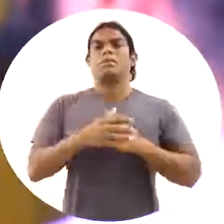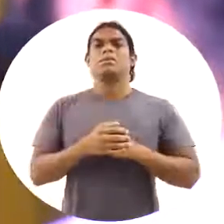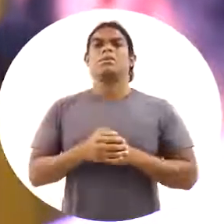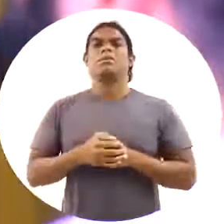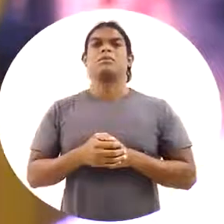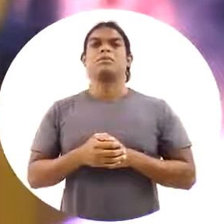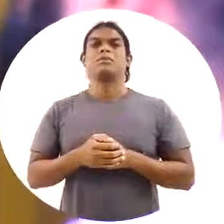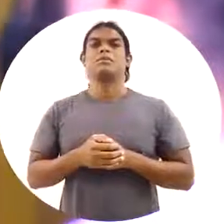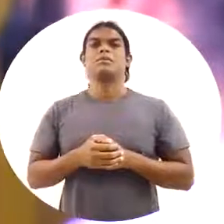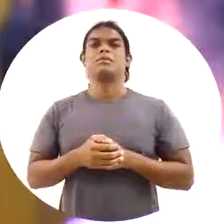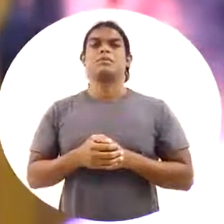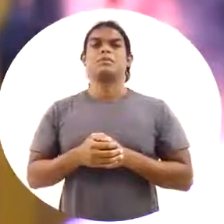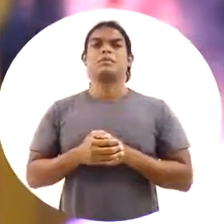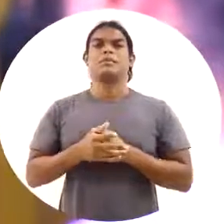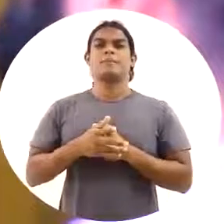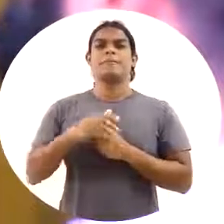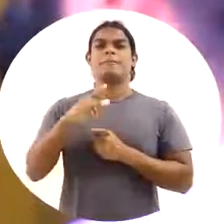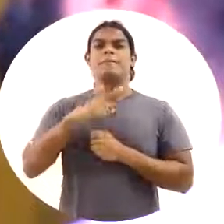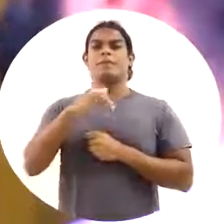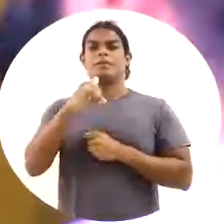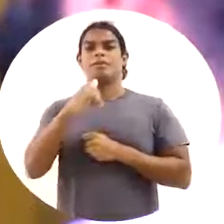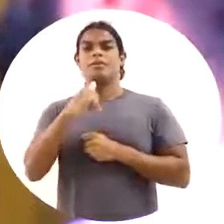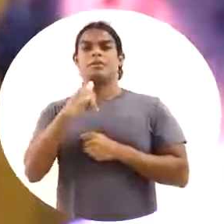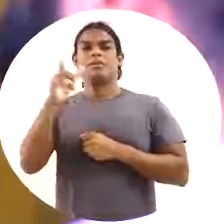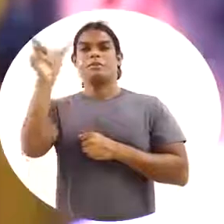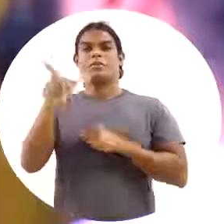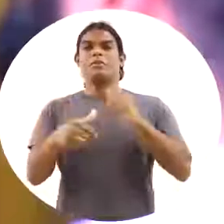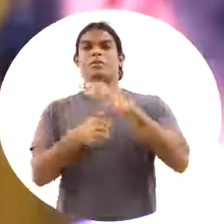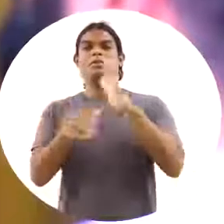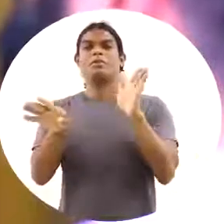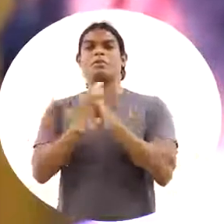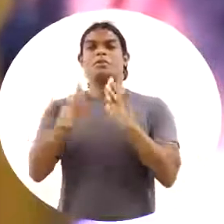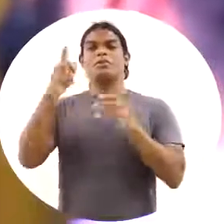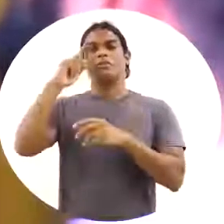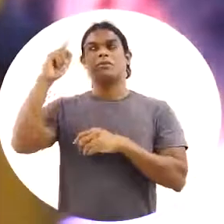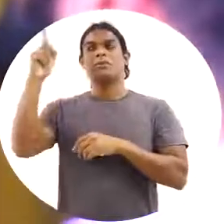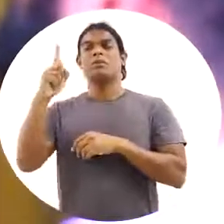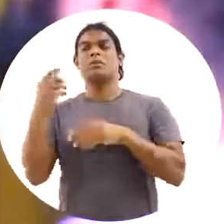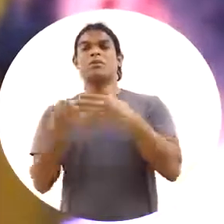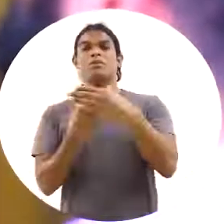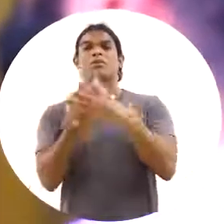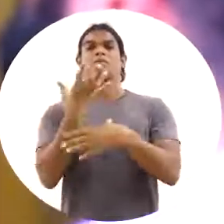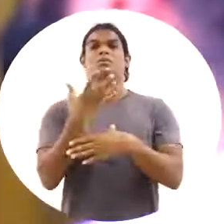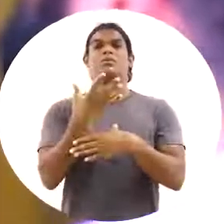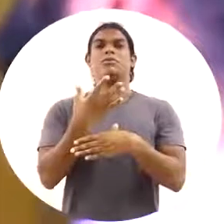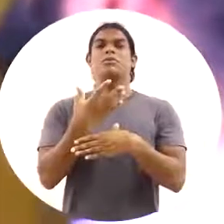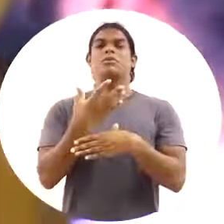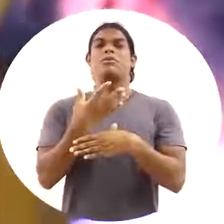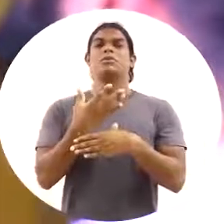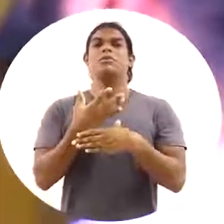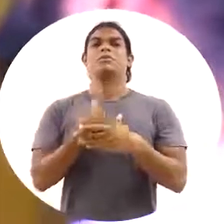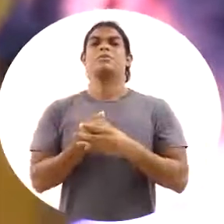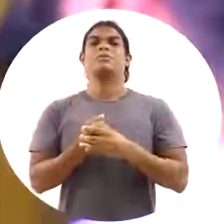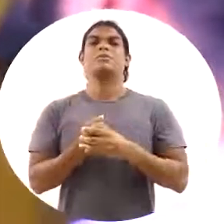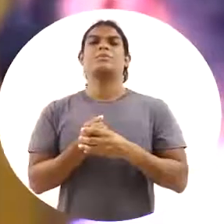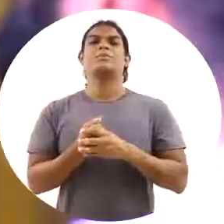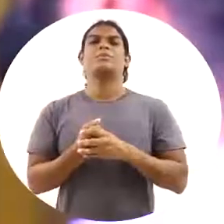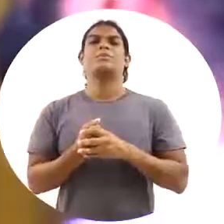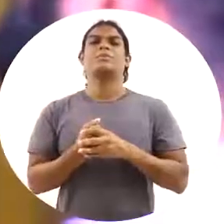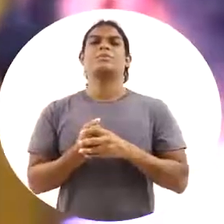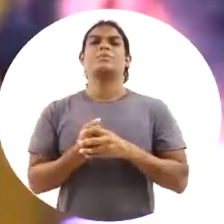exemplo, clientes que chegam com a ideia de construir algo que